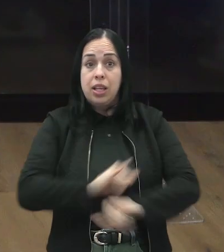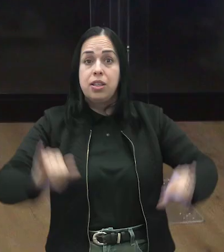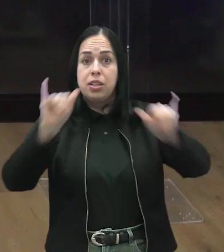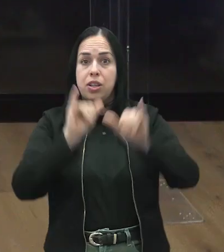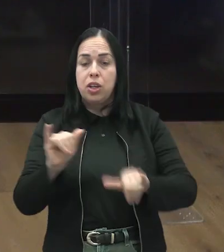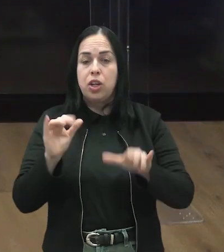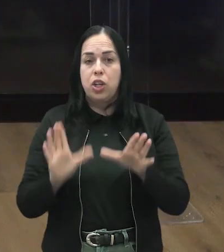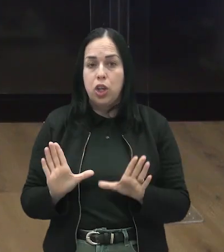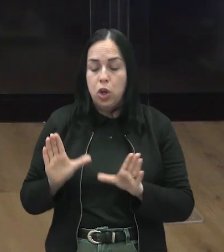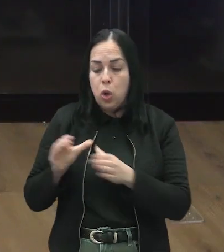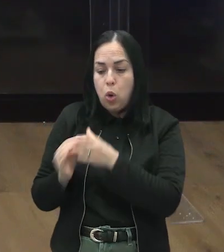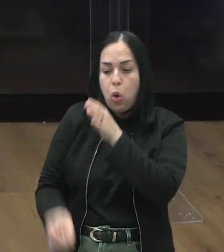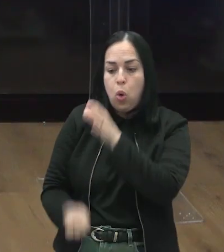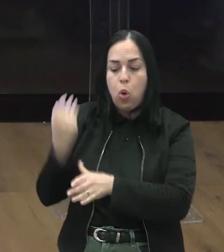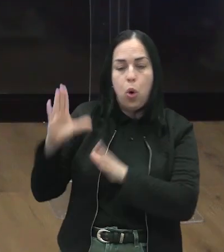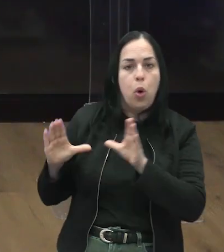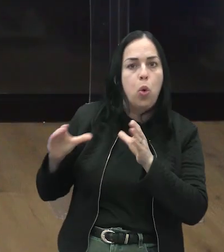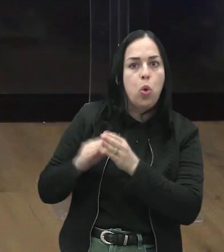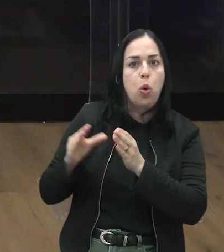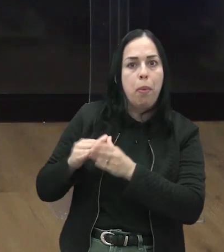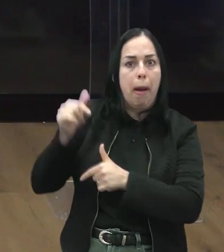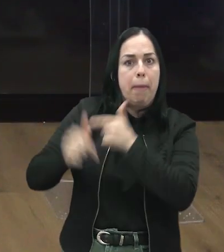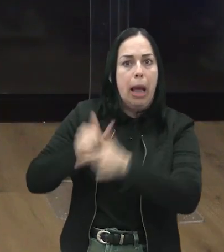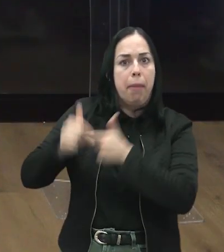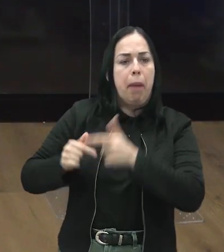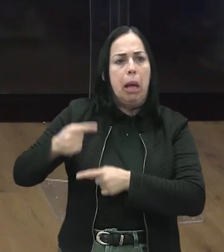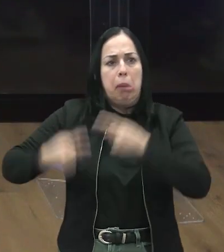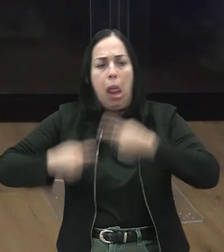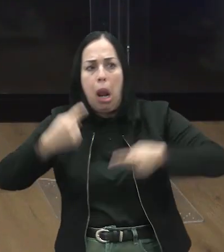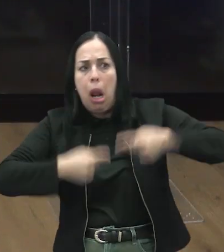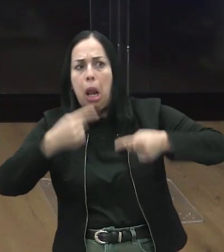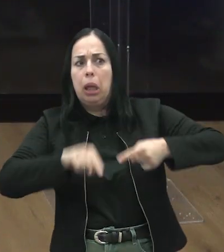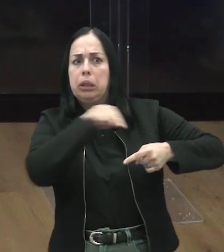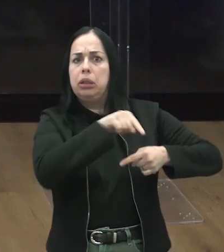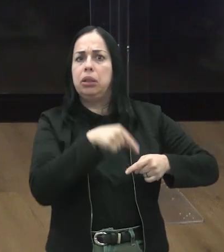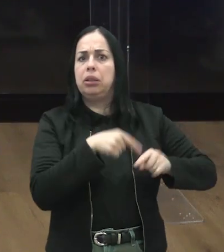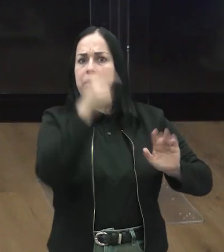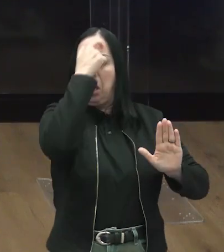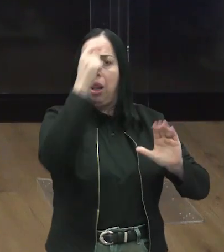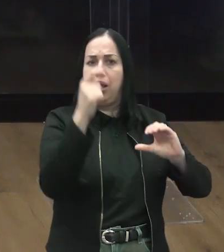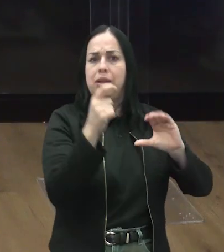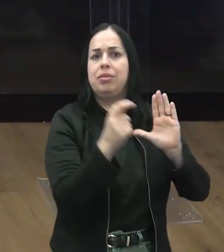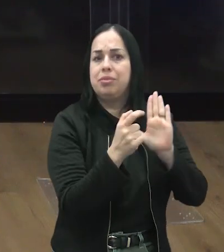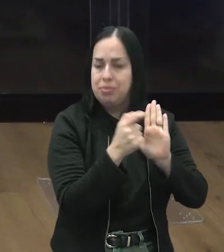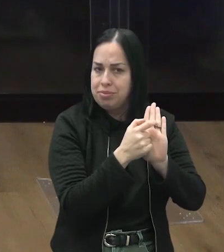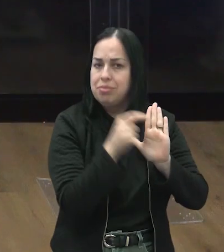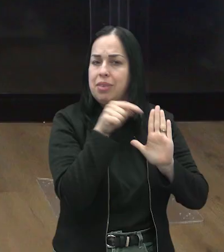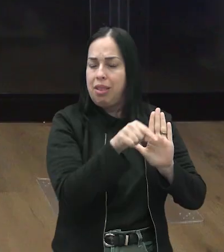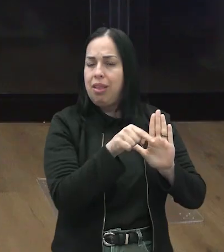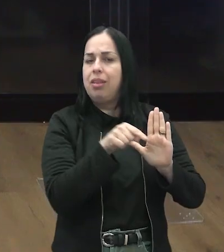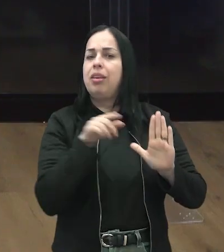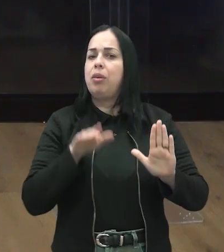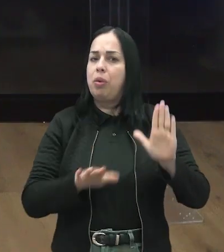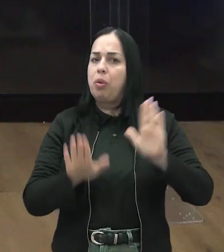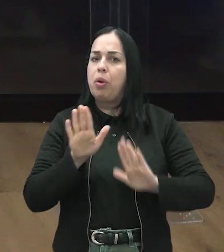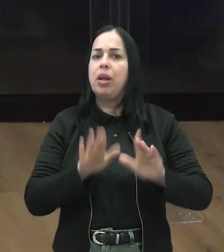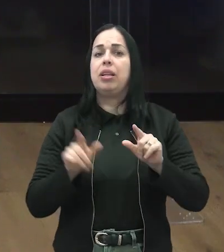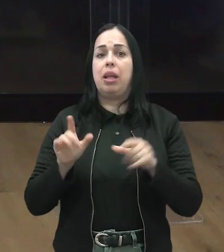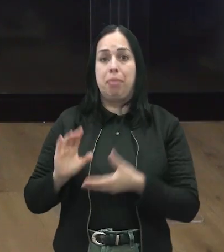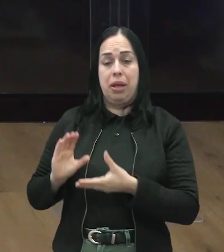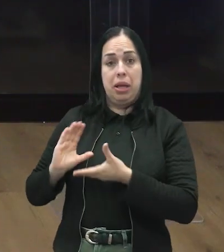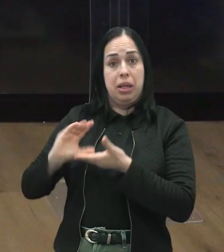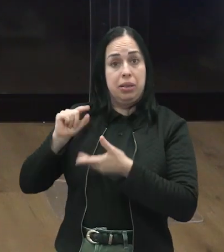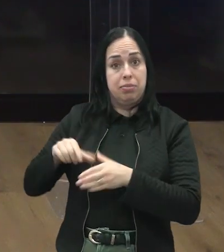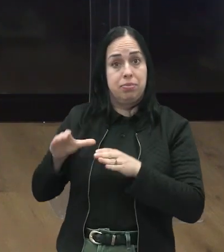informou que foi criado um grupo de trabalho para discutir o uso da inteligência artificial com fins terapêuticos